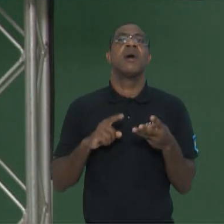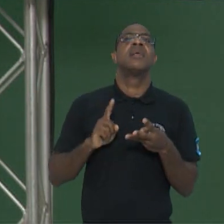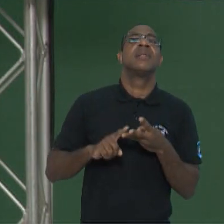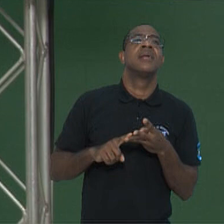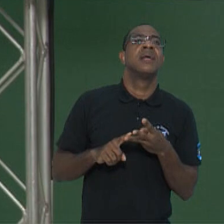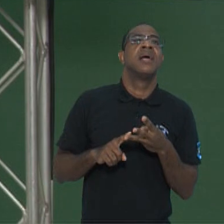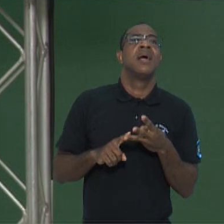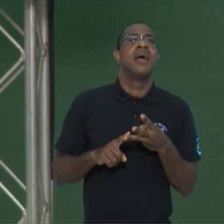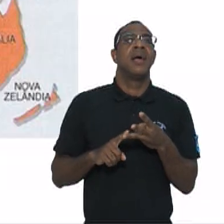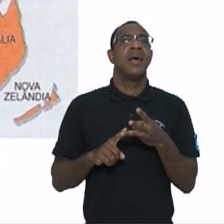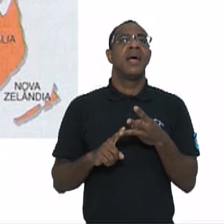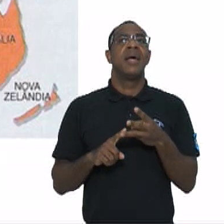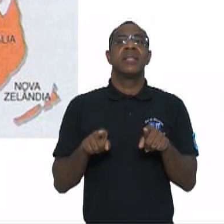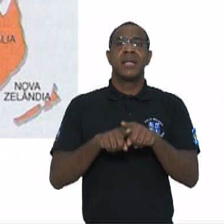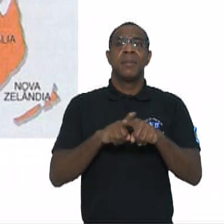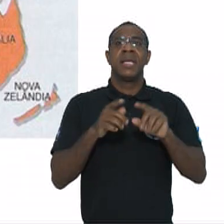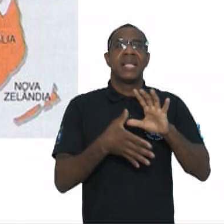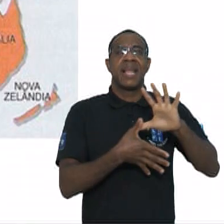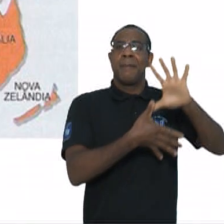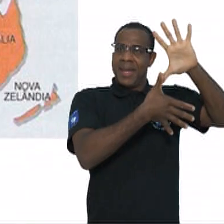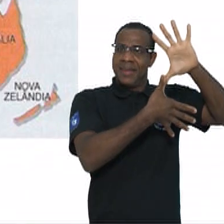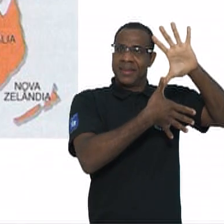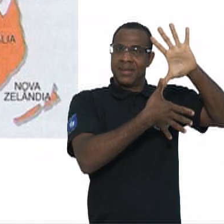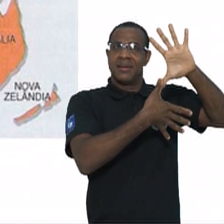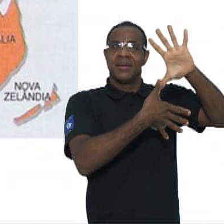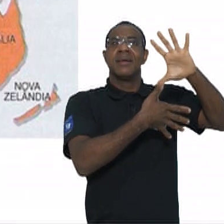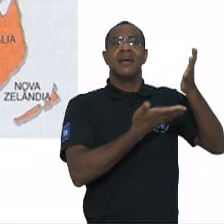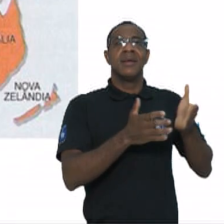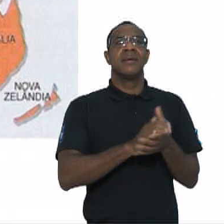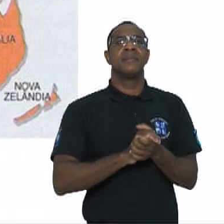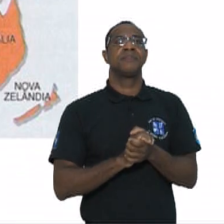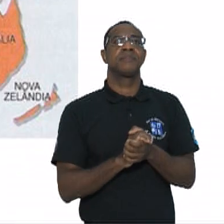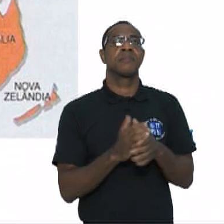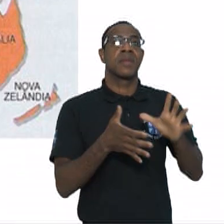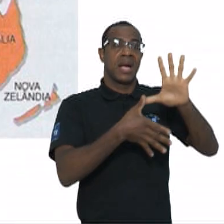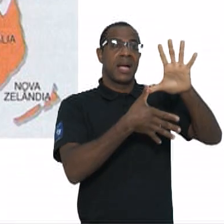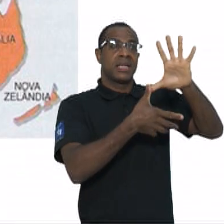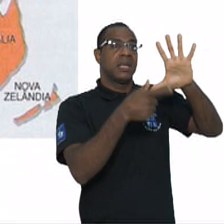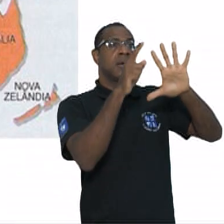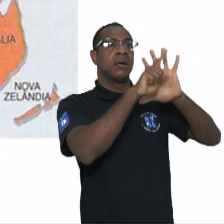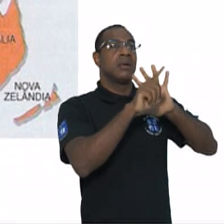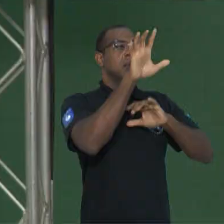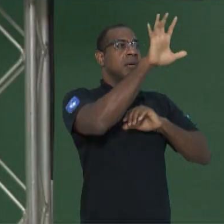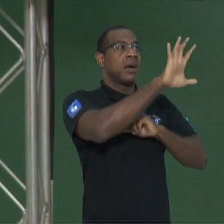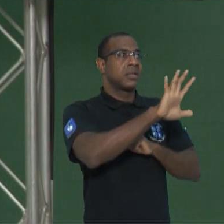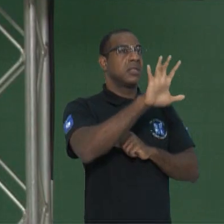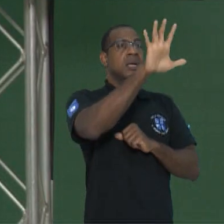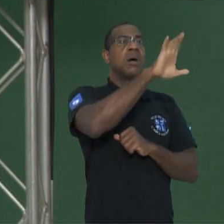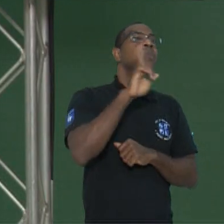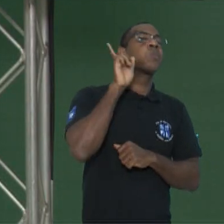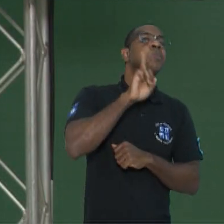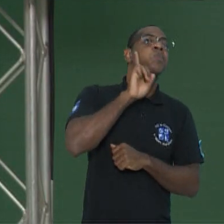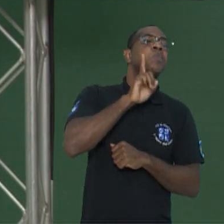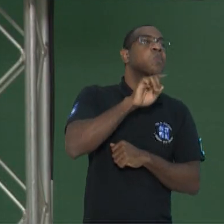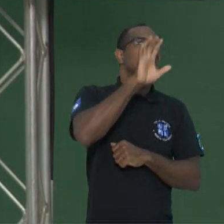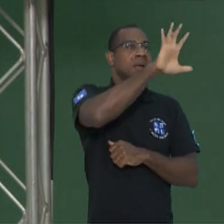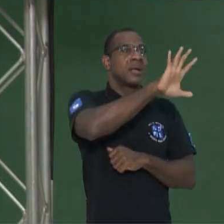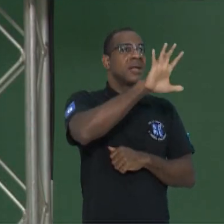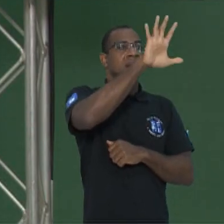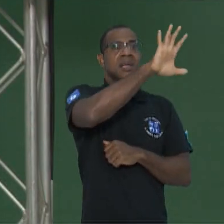verde, daí toda a porção da América também. Aqui, no caso, já está destacada os Estados Unidos, a área dos Estados